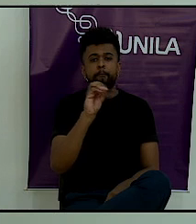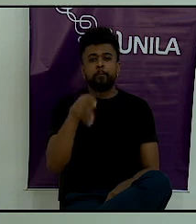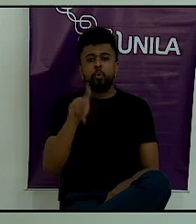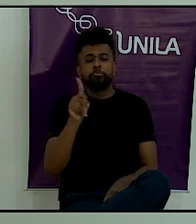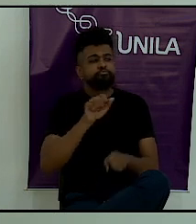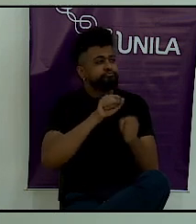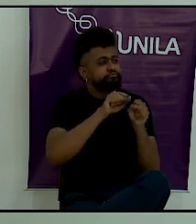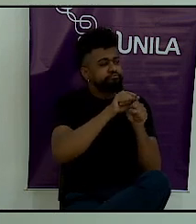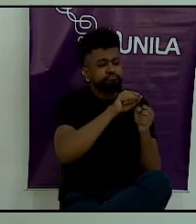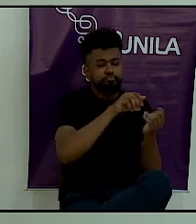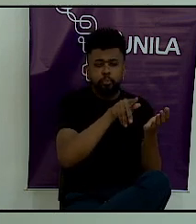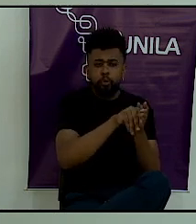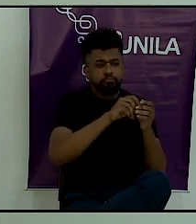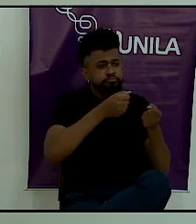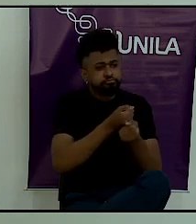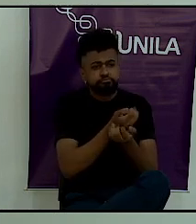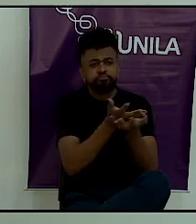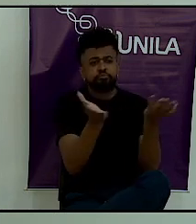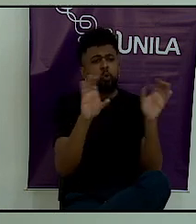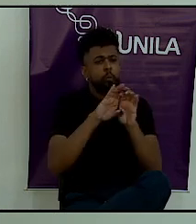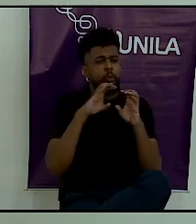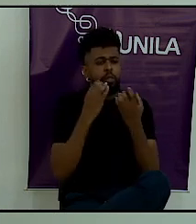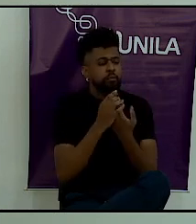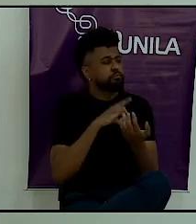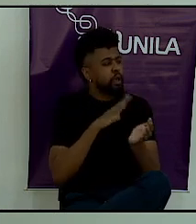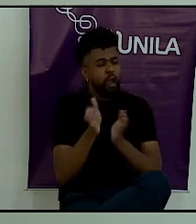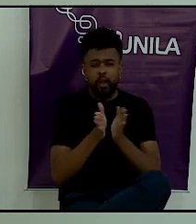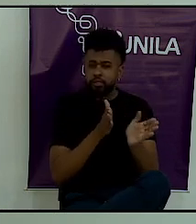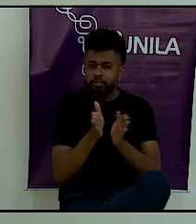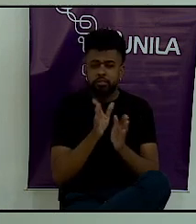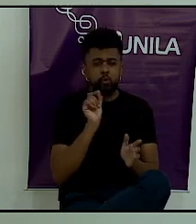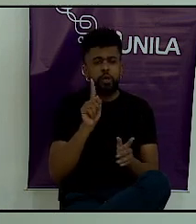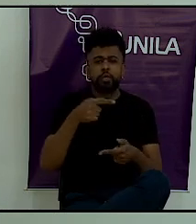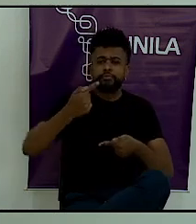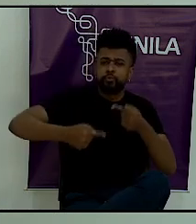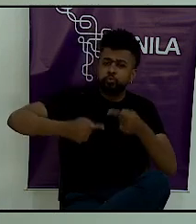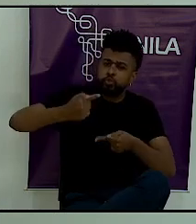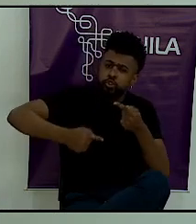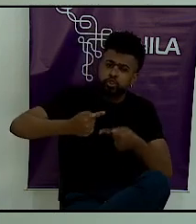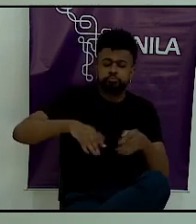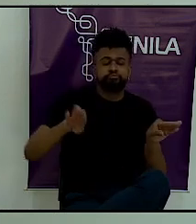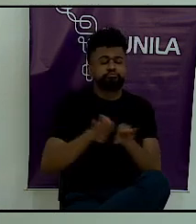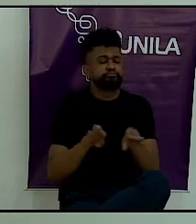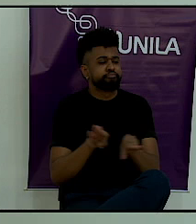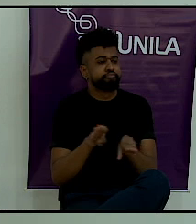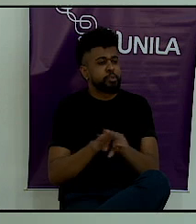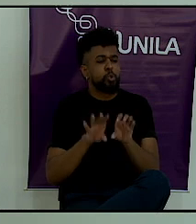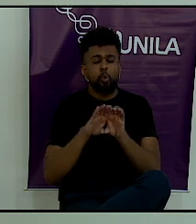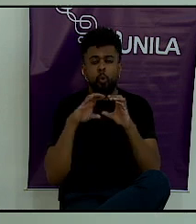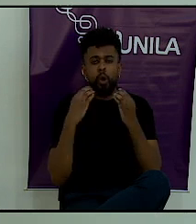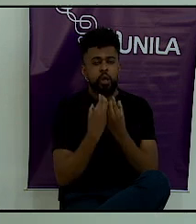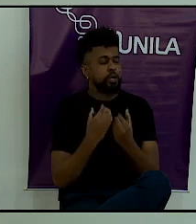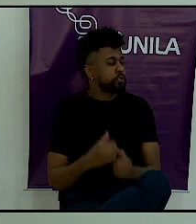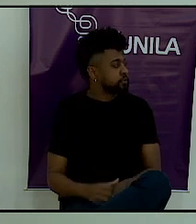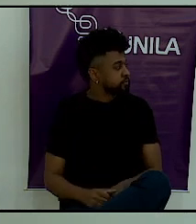distribuído para a comunidade de modo geral, para que tenham acesso àquilo que foi discutido, debatido no